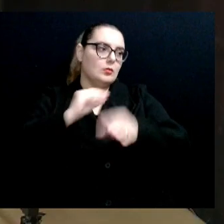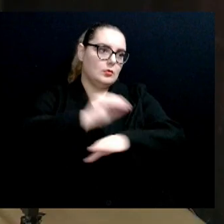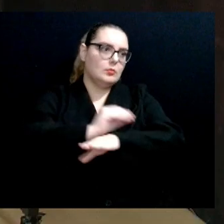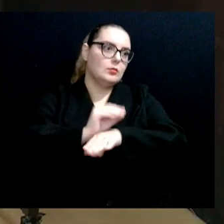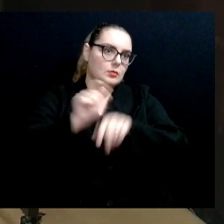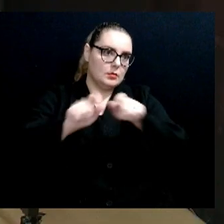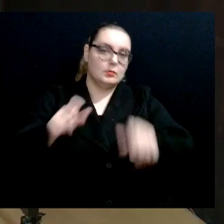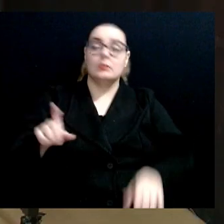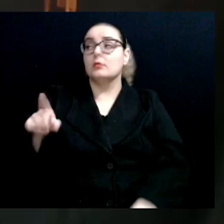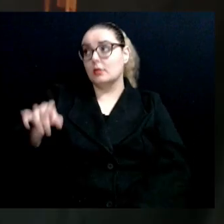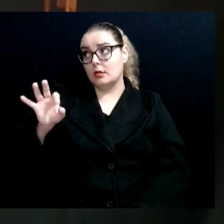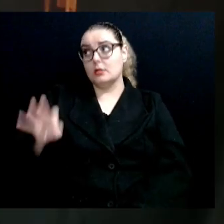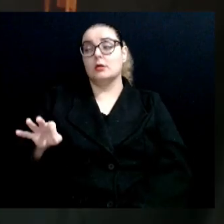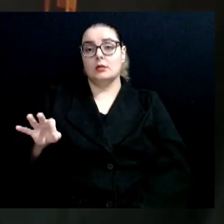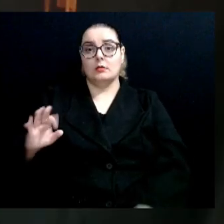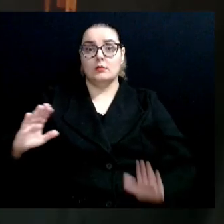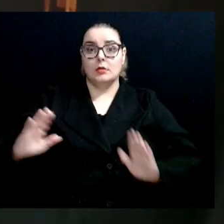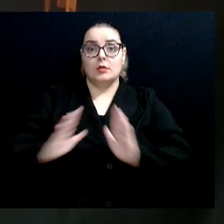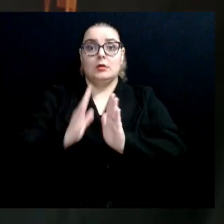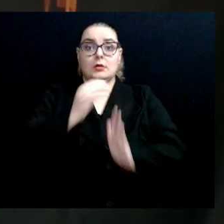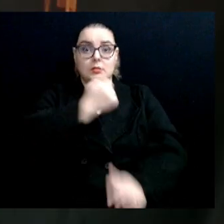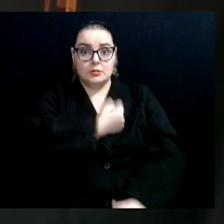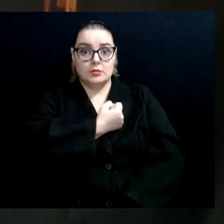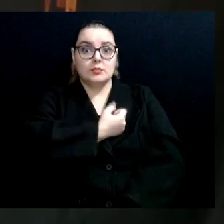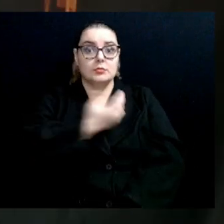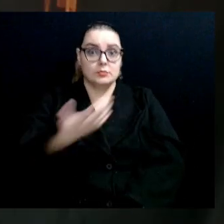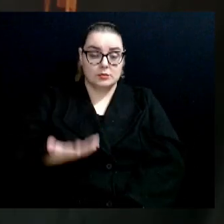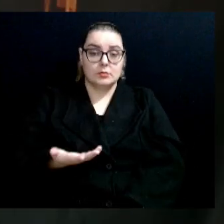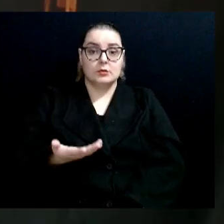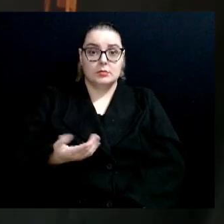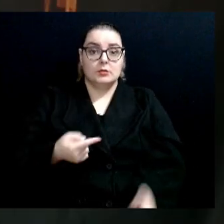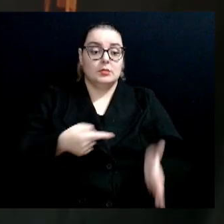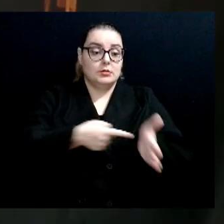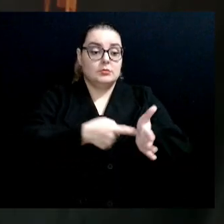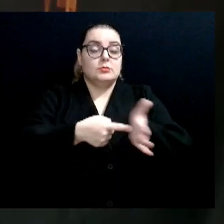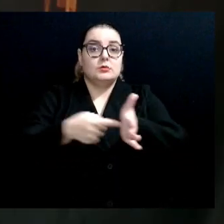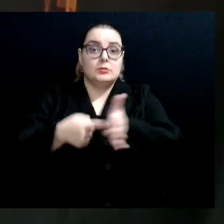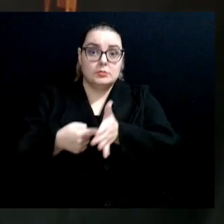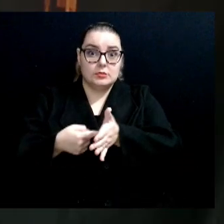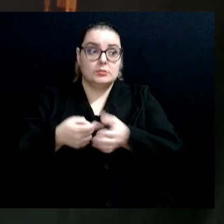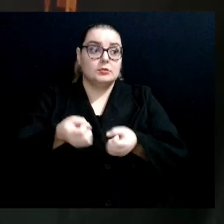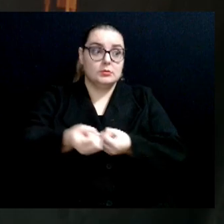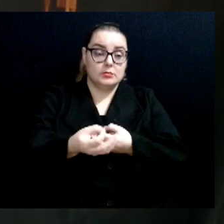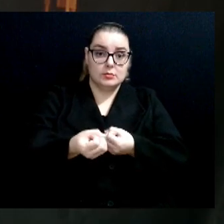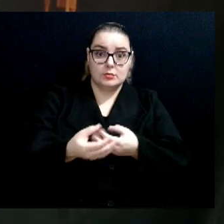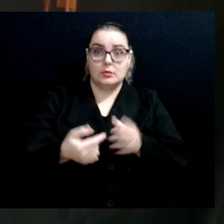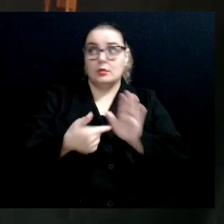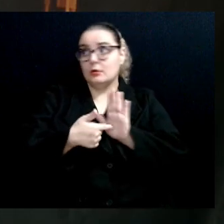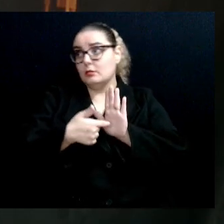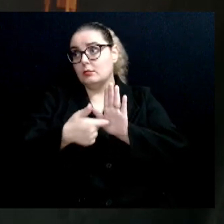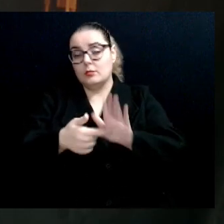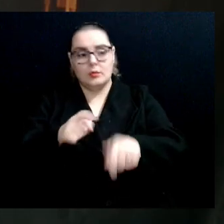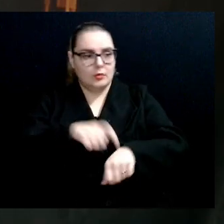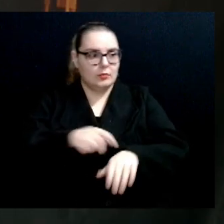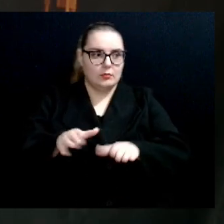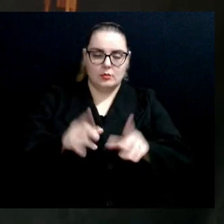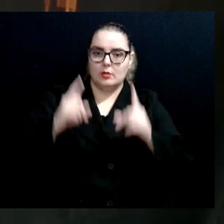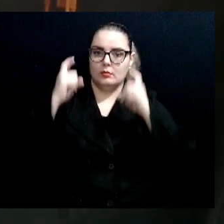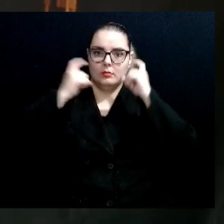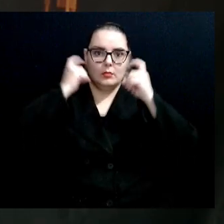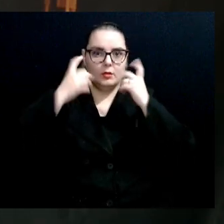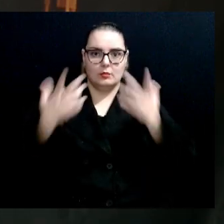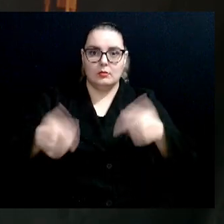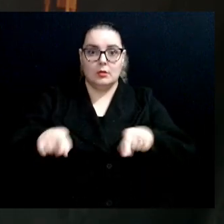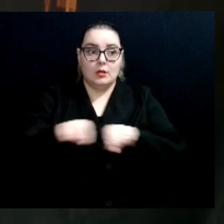porque diante desse número, né, de denúncias, são dados que mostram um cenário preocupante, mas também revelam um